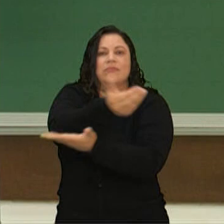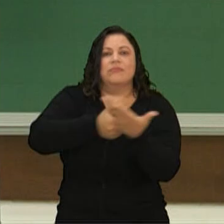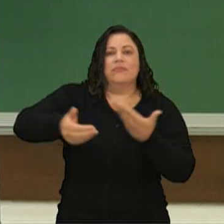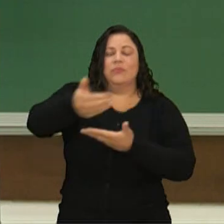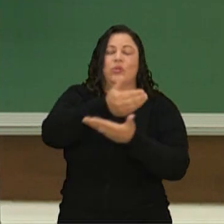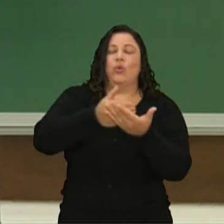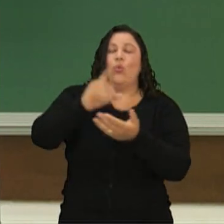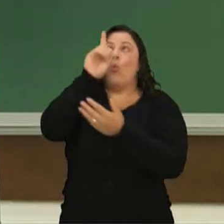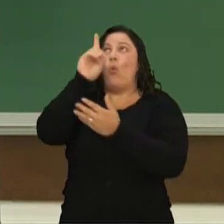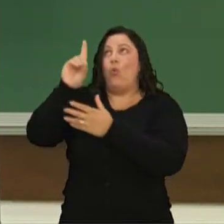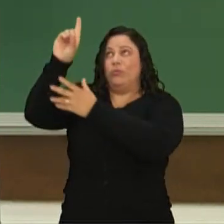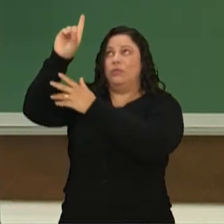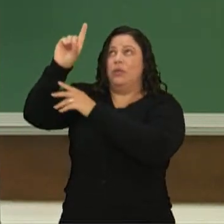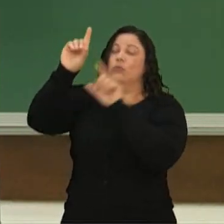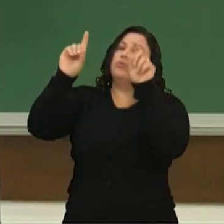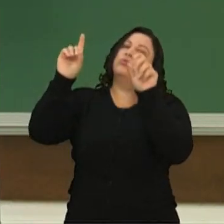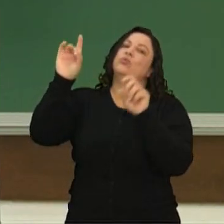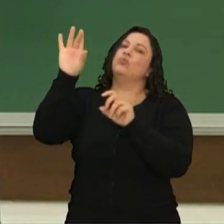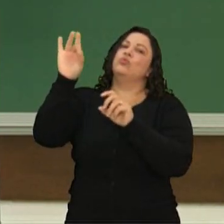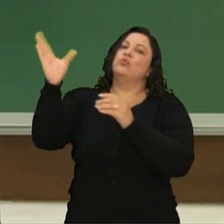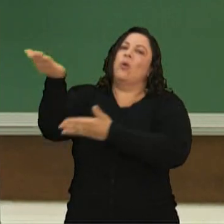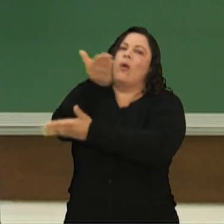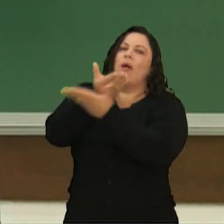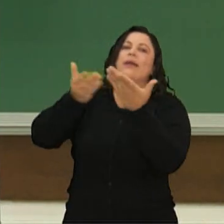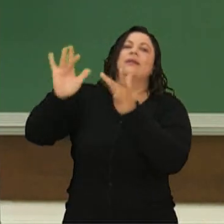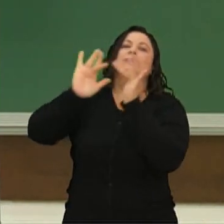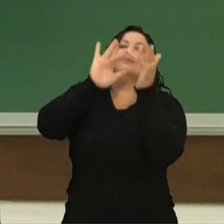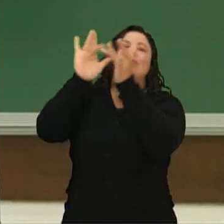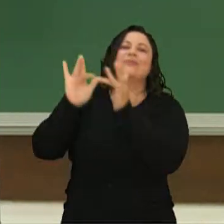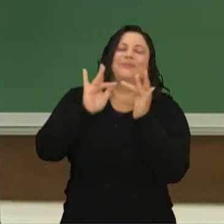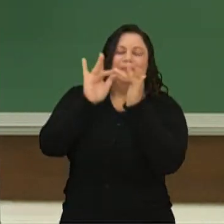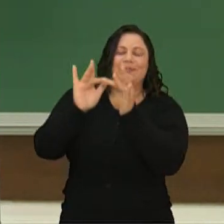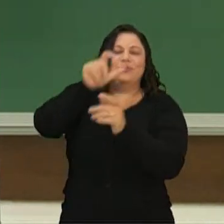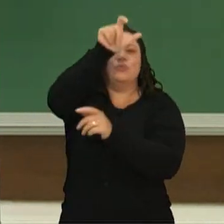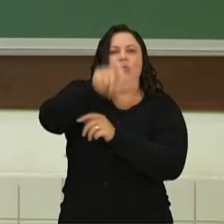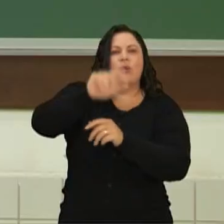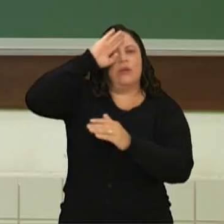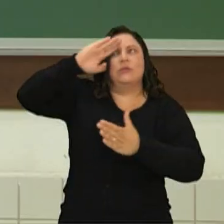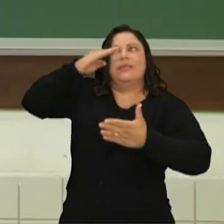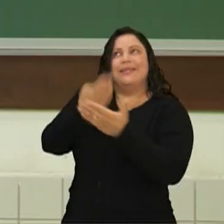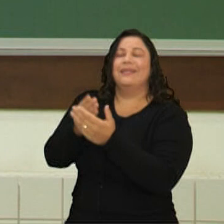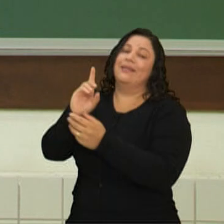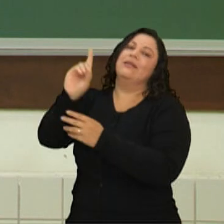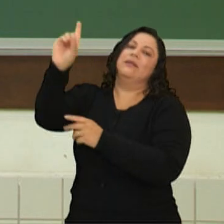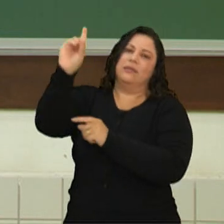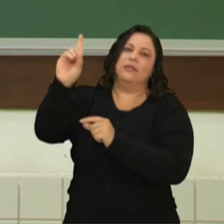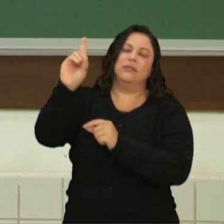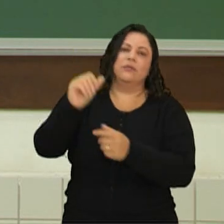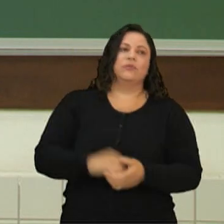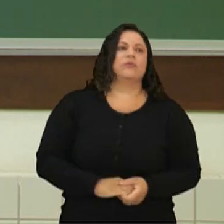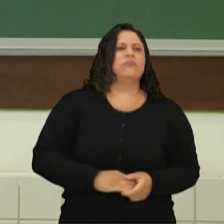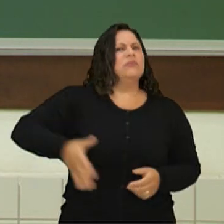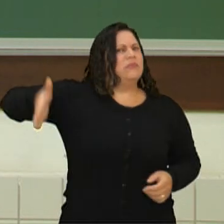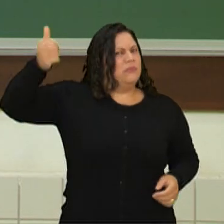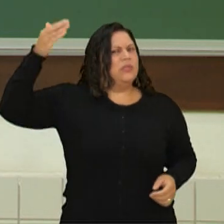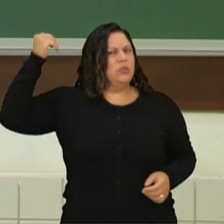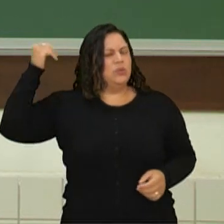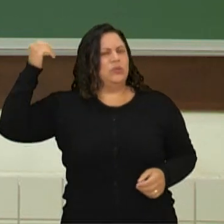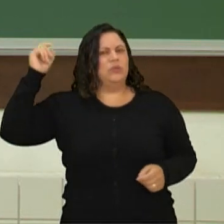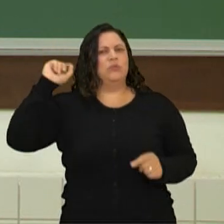indivíduo que nele crê. Ou seja, naquelas sociedades antigas, como dos romanos e dos gregos,